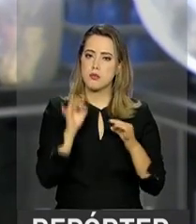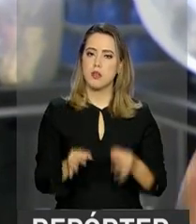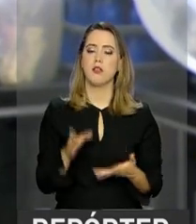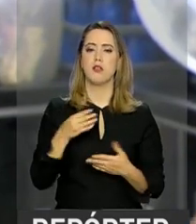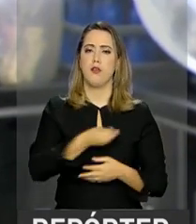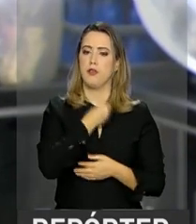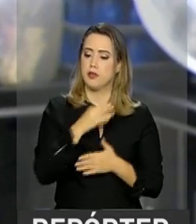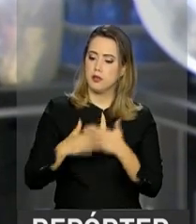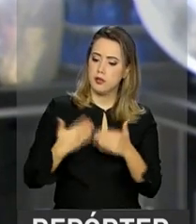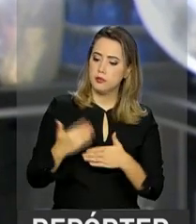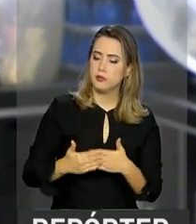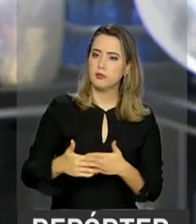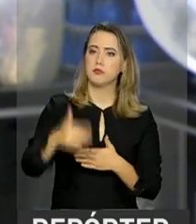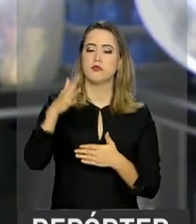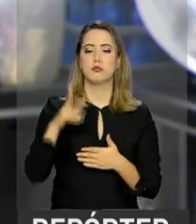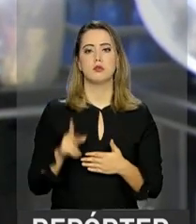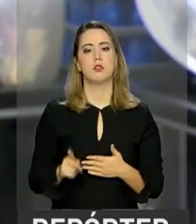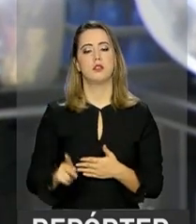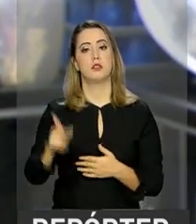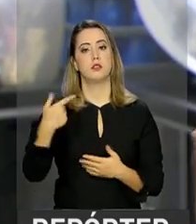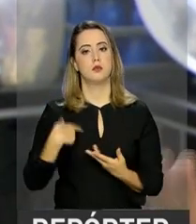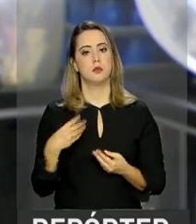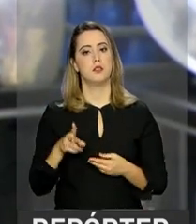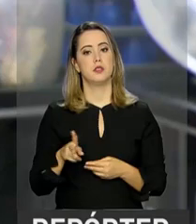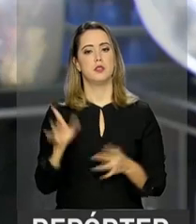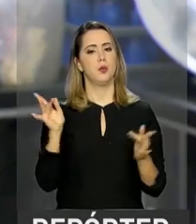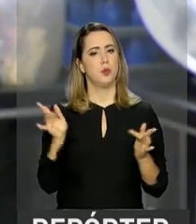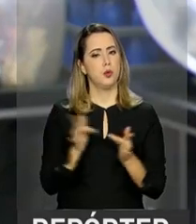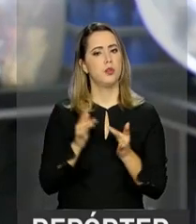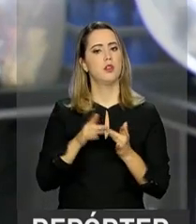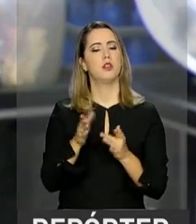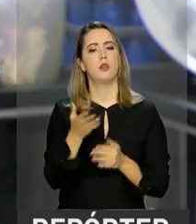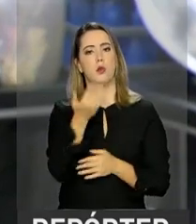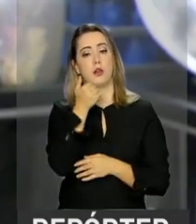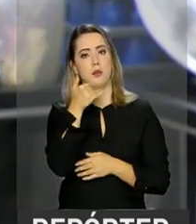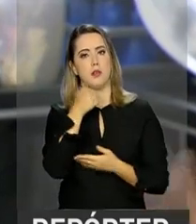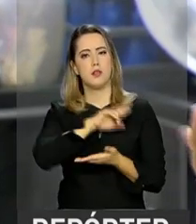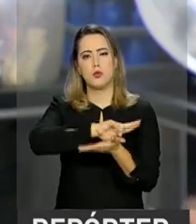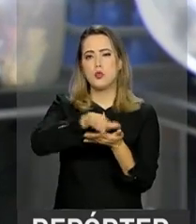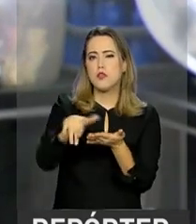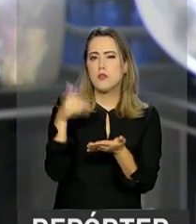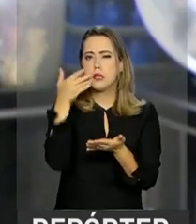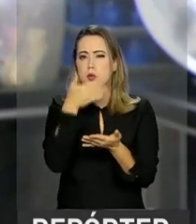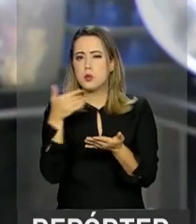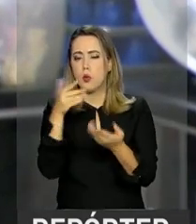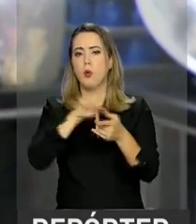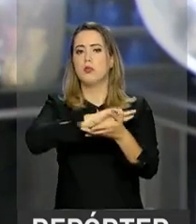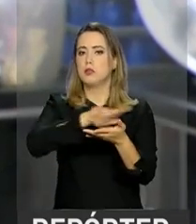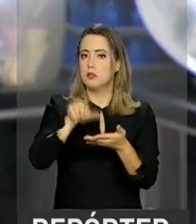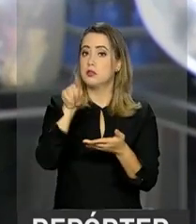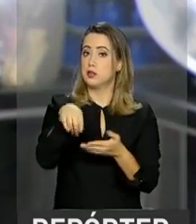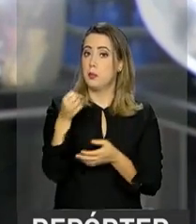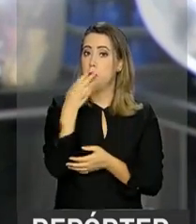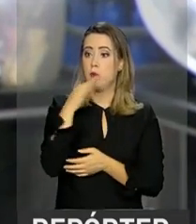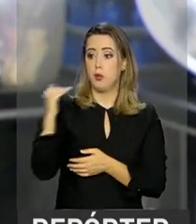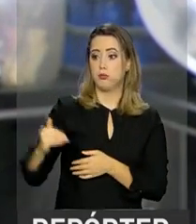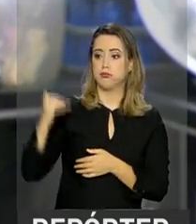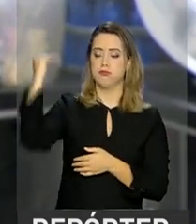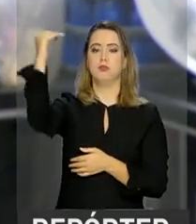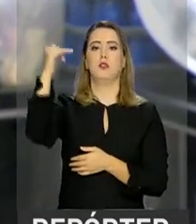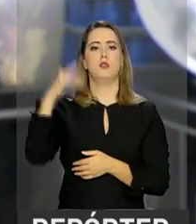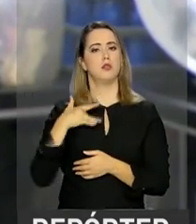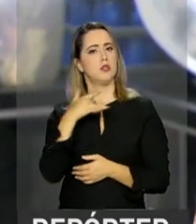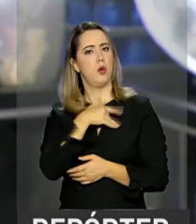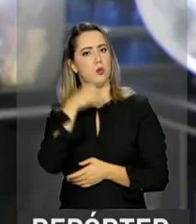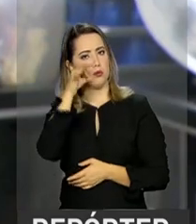vida. Os valores da alimentação saudável, tá sempre em contato com a alimentação colorida, ela vai ser um adulto saudável porque ela tem